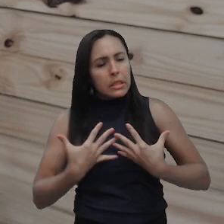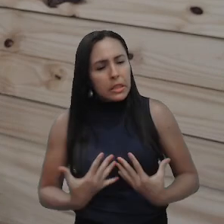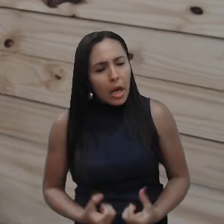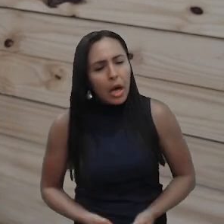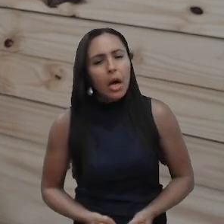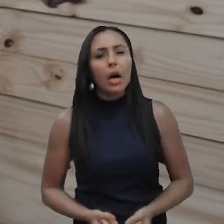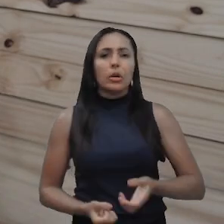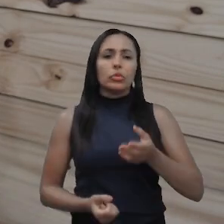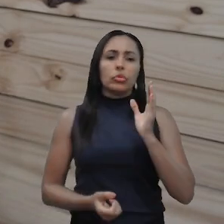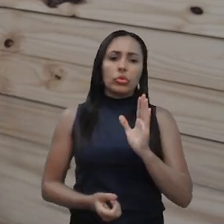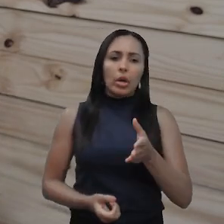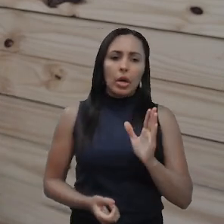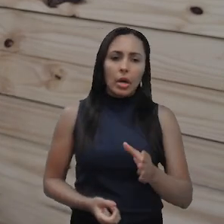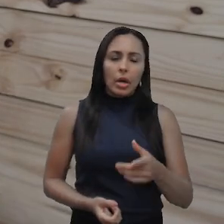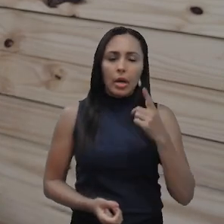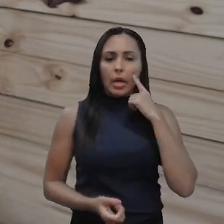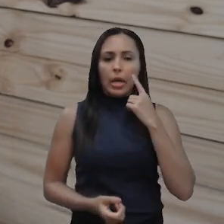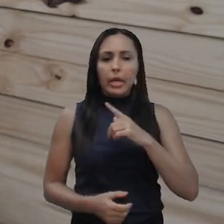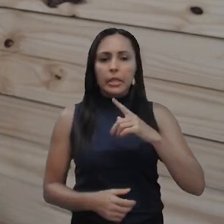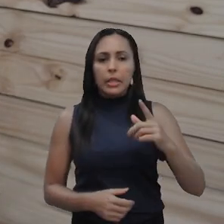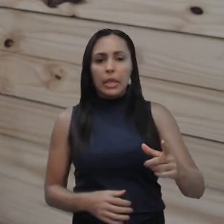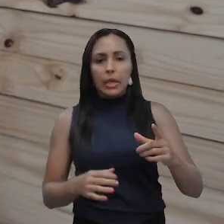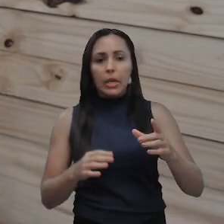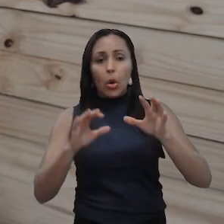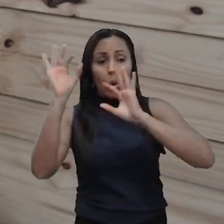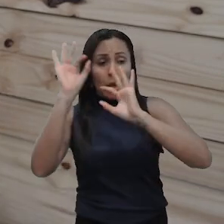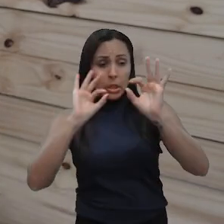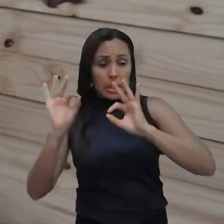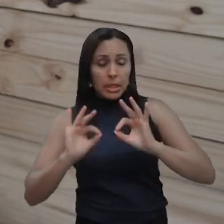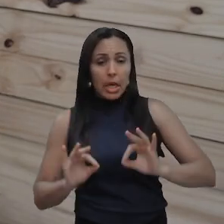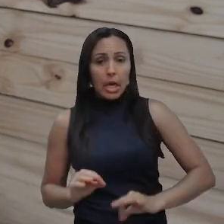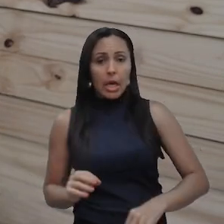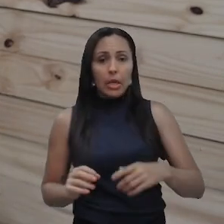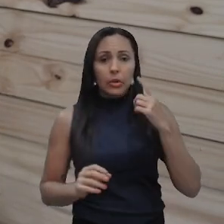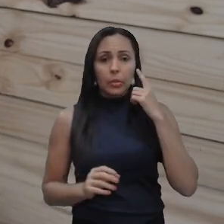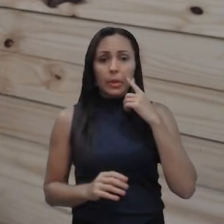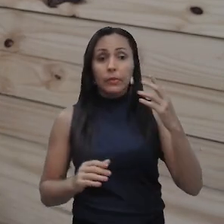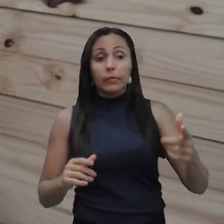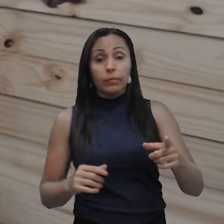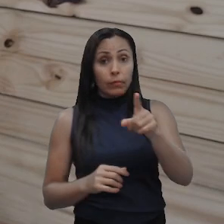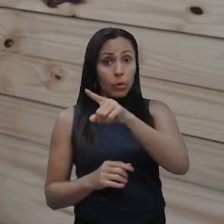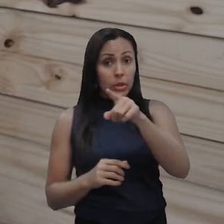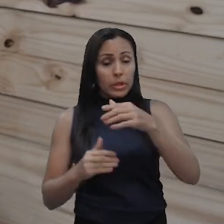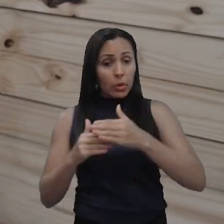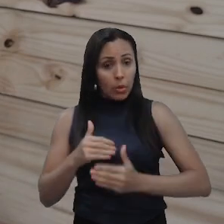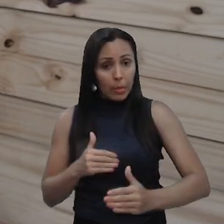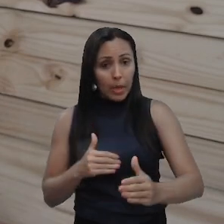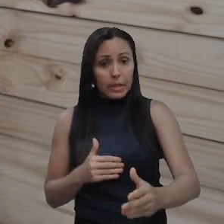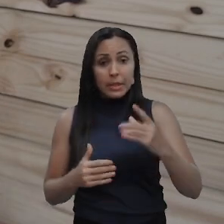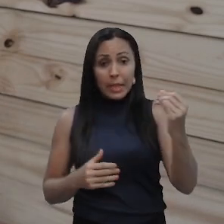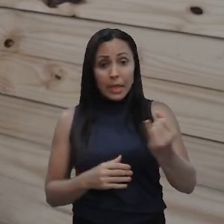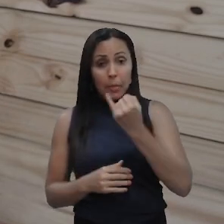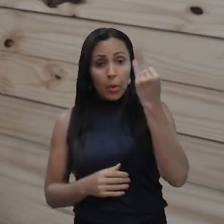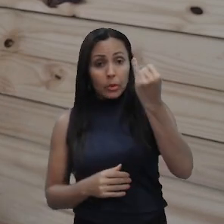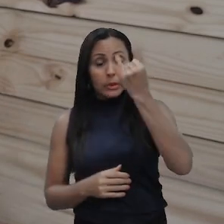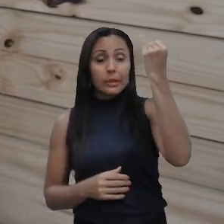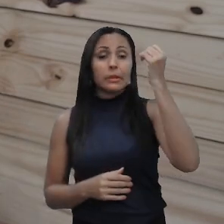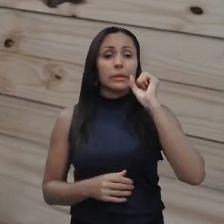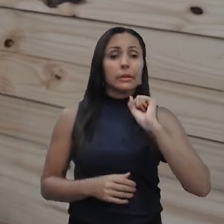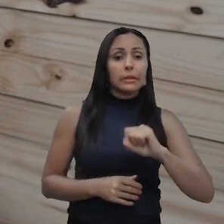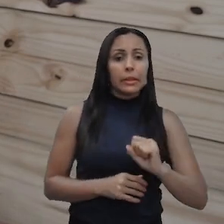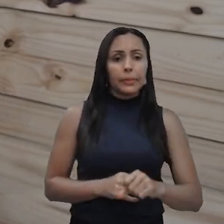velhas formas, daqueles velhos formatos de grid, mas para vocês que estão começando é essencial, porque o grid auxilia muito,